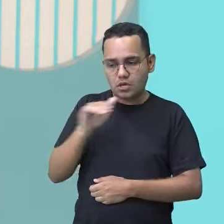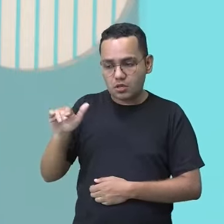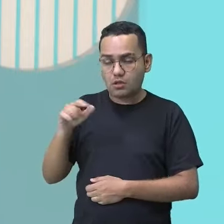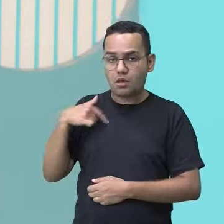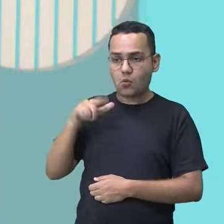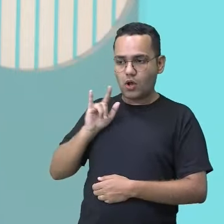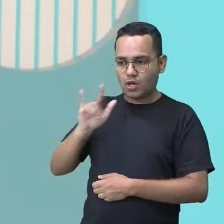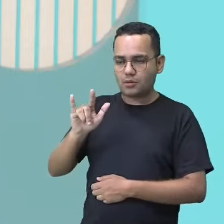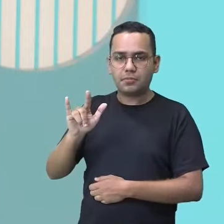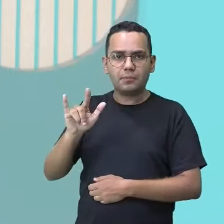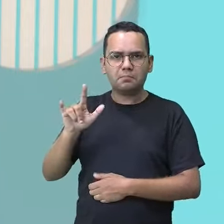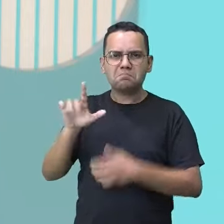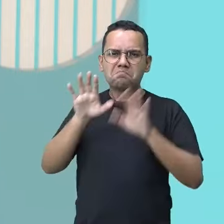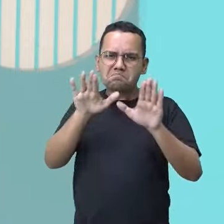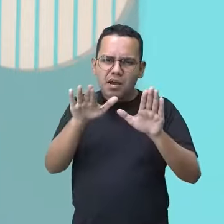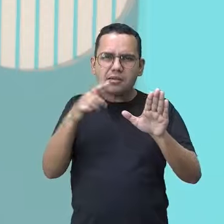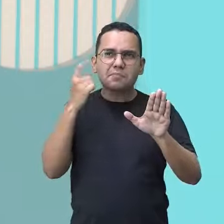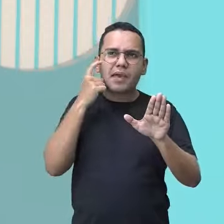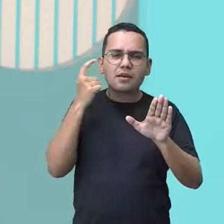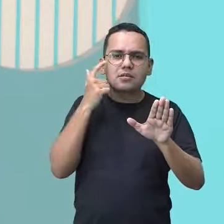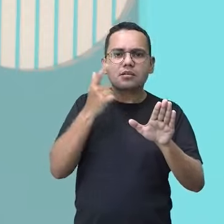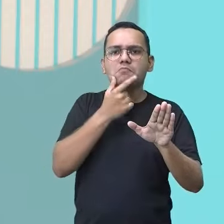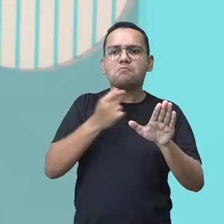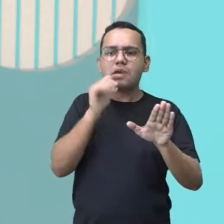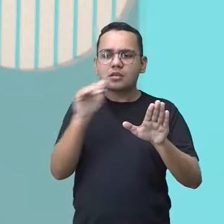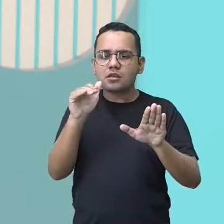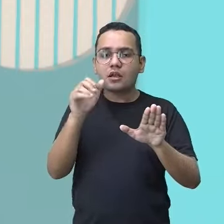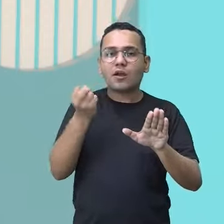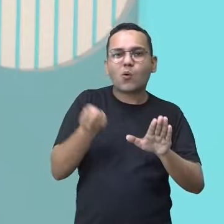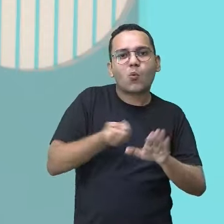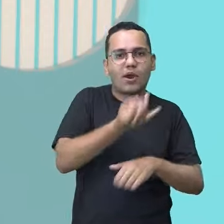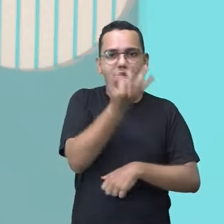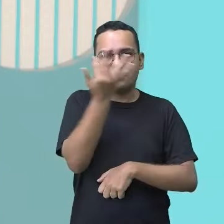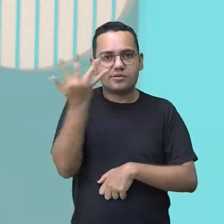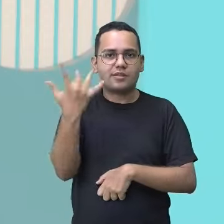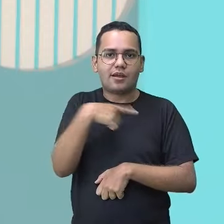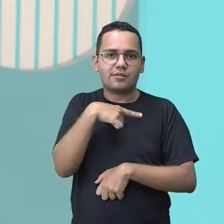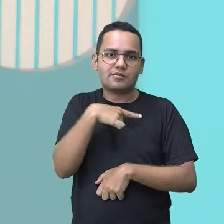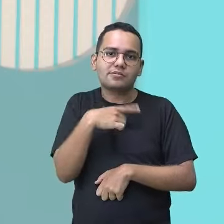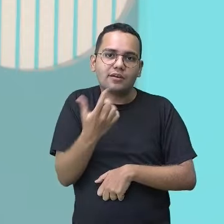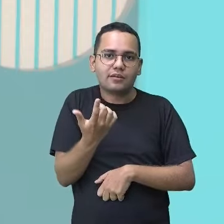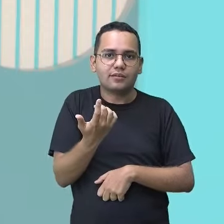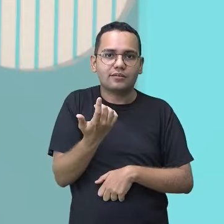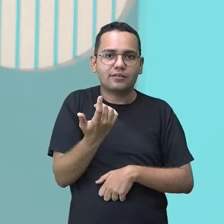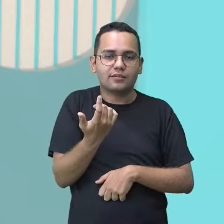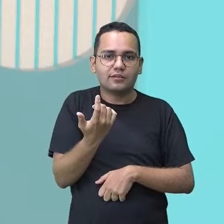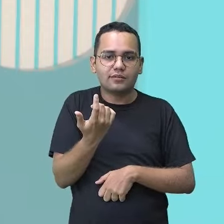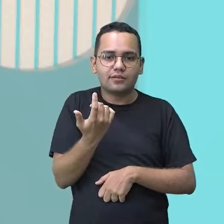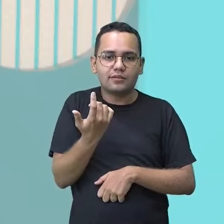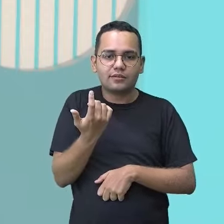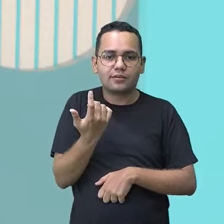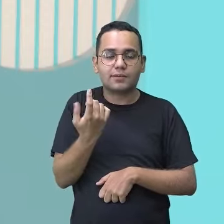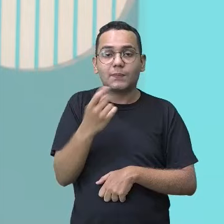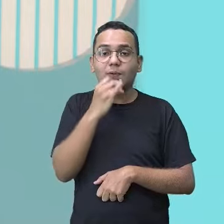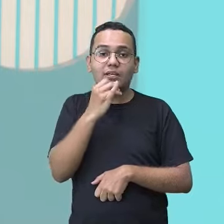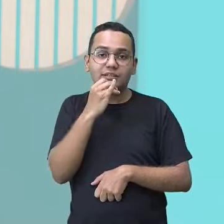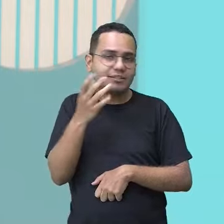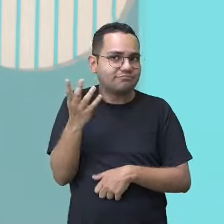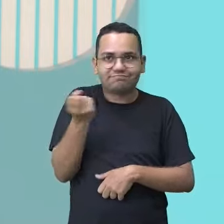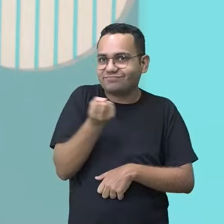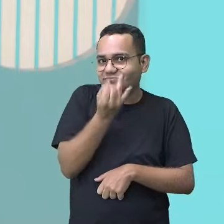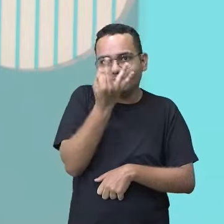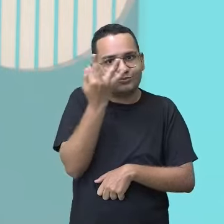quantos meninos existem no mundo inteiro milhares um monte como nós falamos aqui no Amazonas